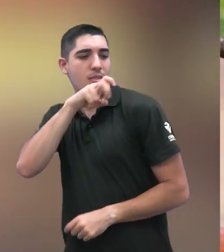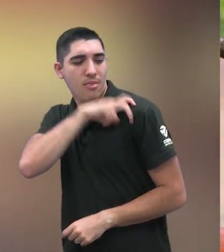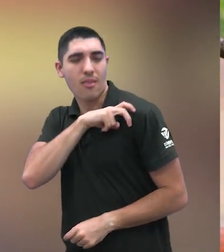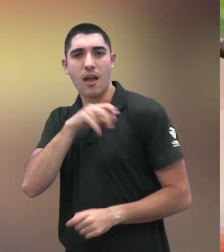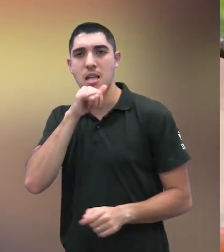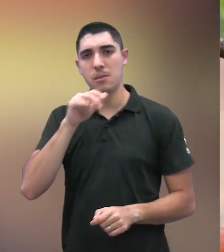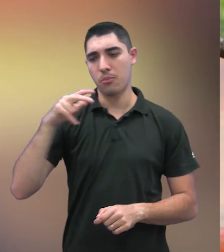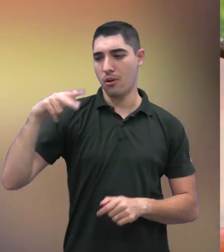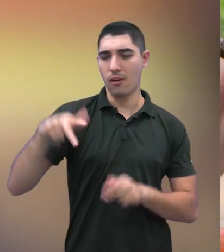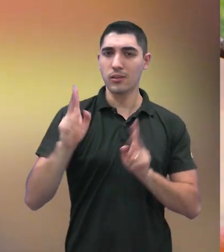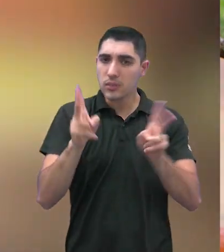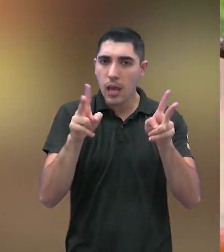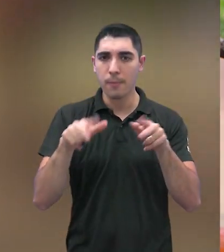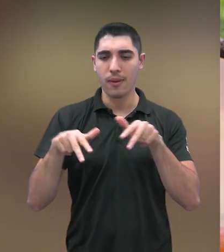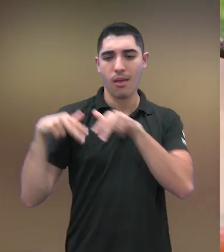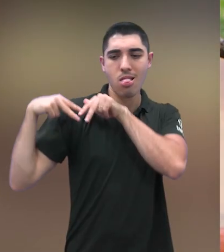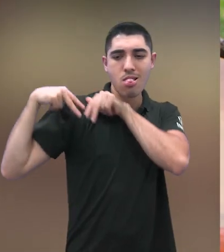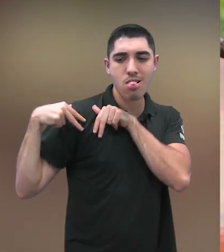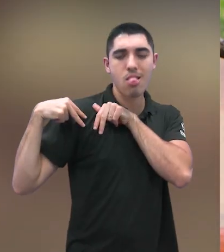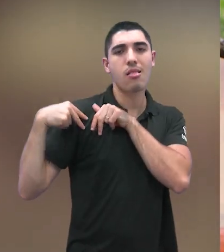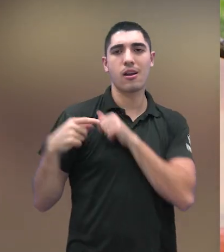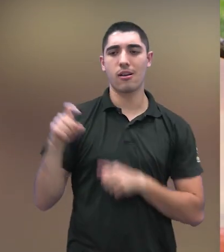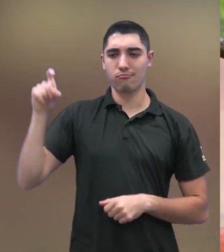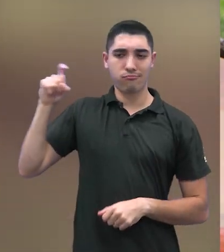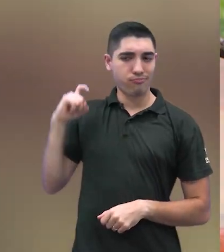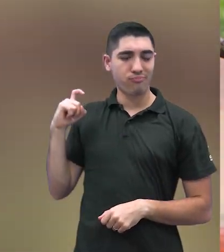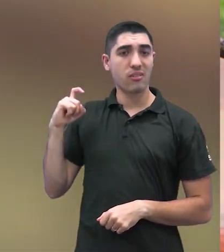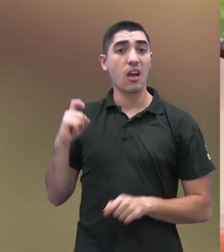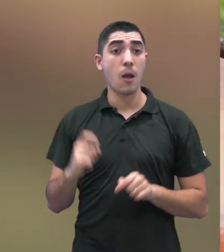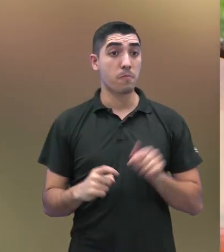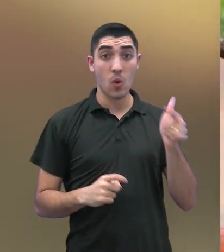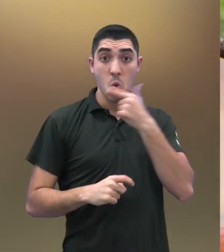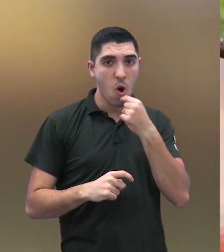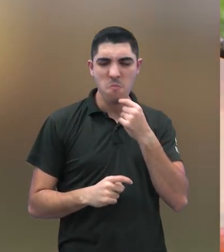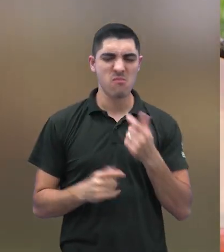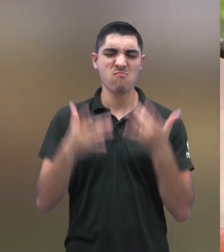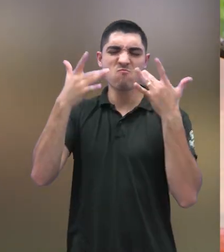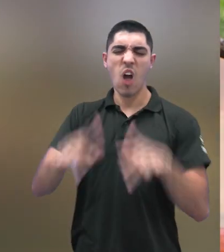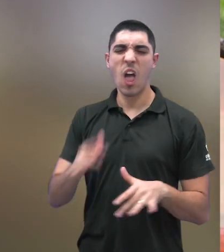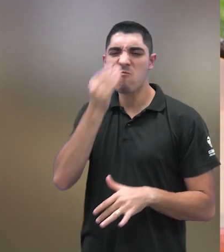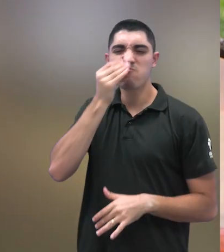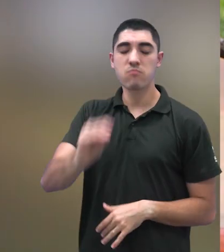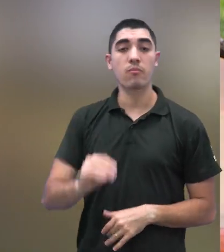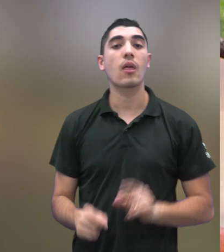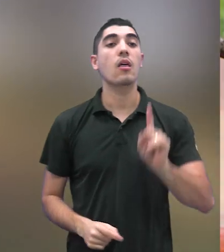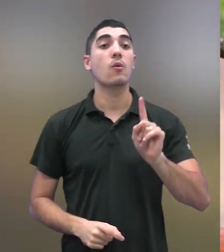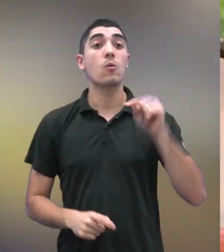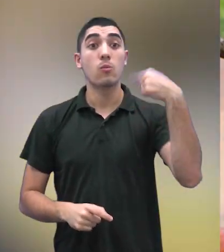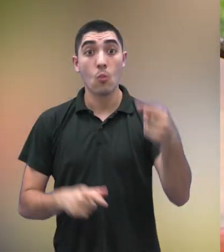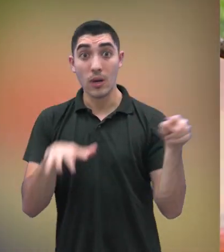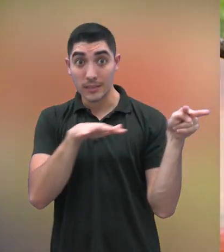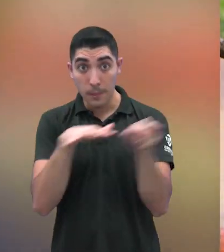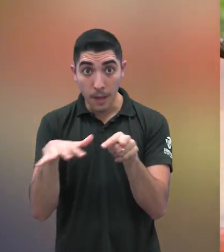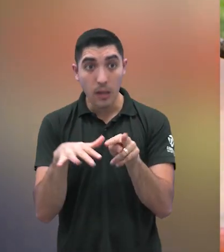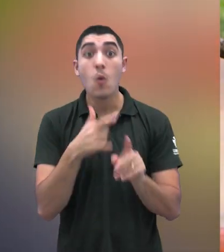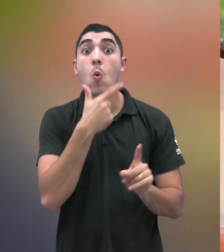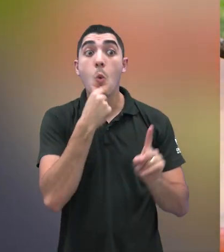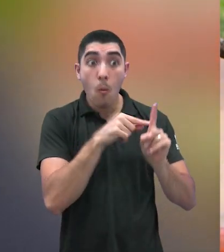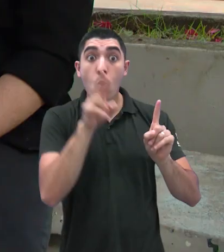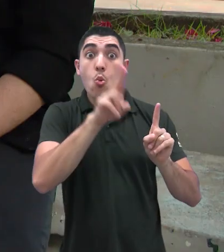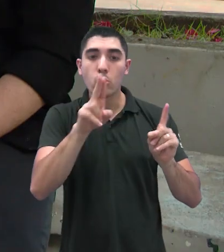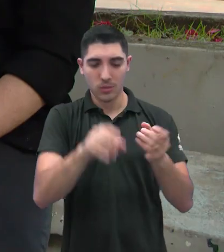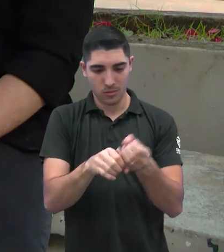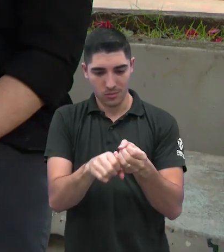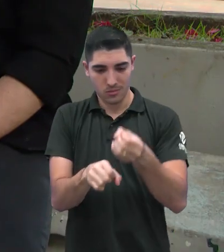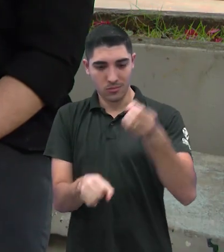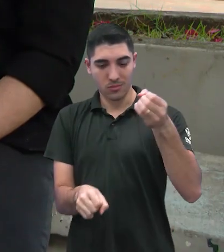está preparado, você pode assustar, ter uma reação, né? Mas ele não quis muita conversa. Ele voltou uma semana depois já com a raquete,